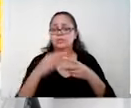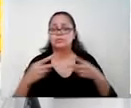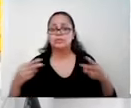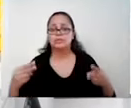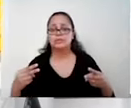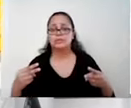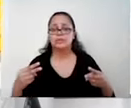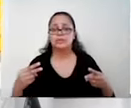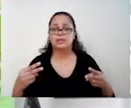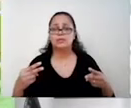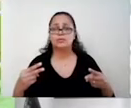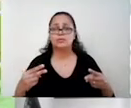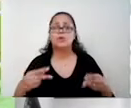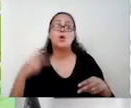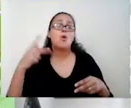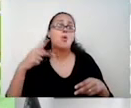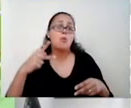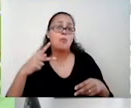antenas.